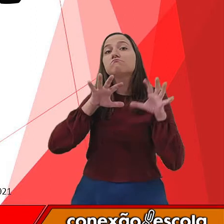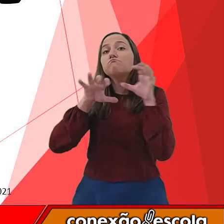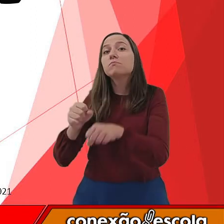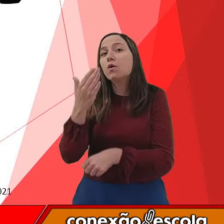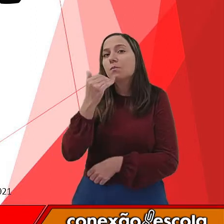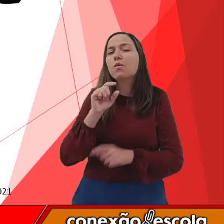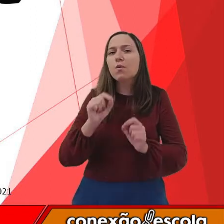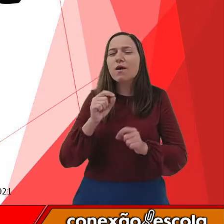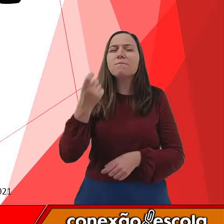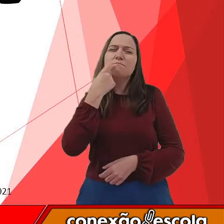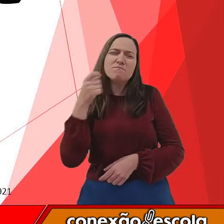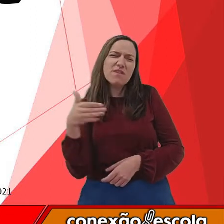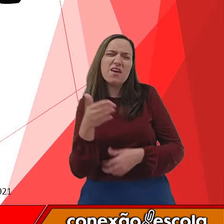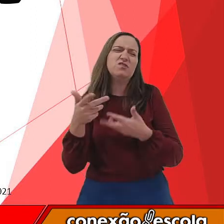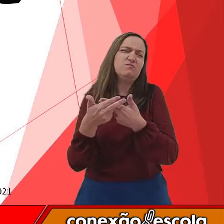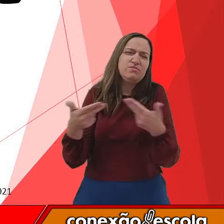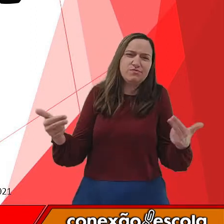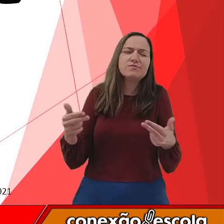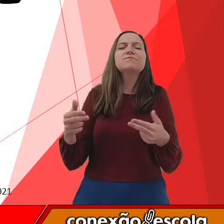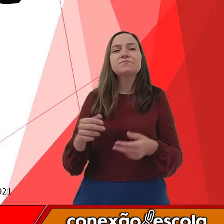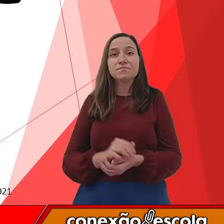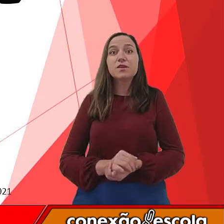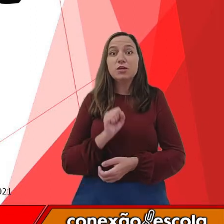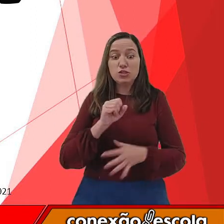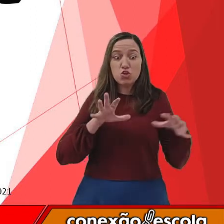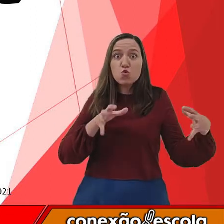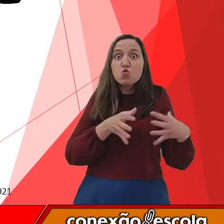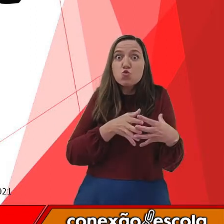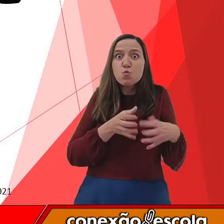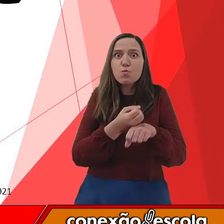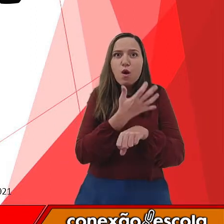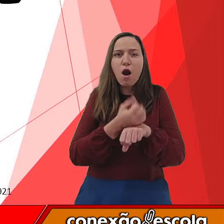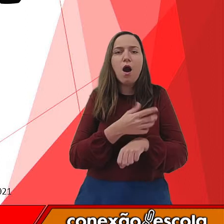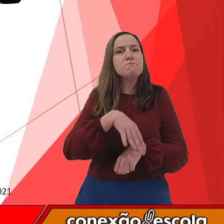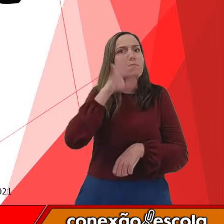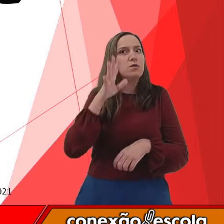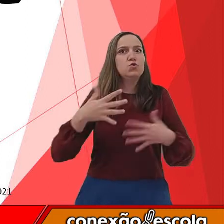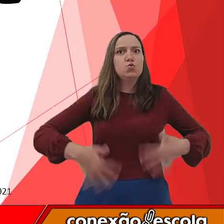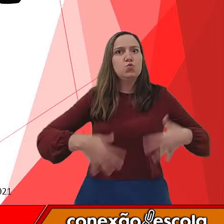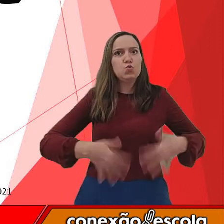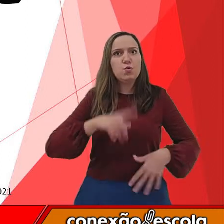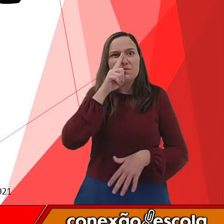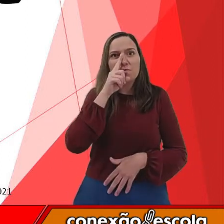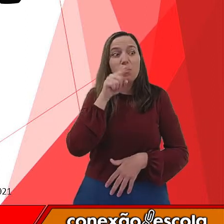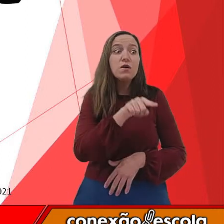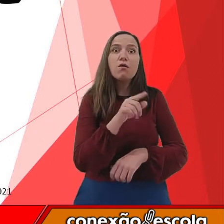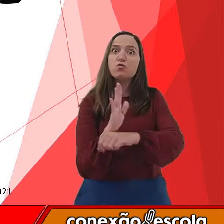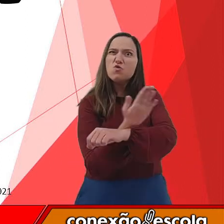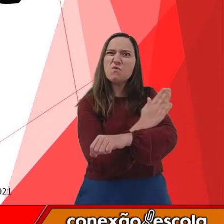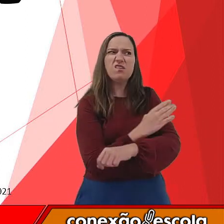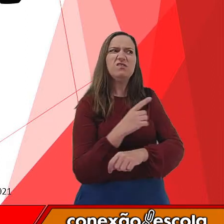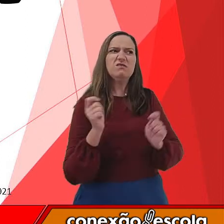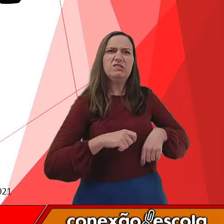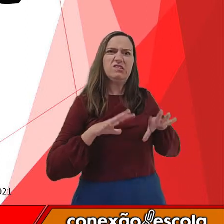peixes, arraias, dentre outros. Quando estão em grupo, são ainda mais perigosas e até os tubarões elas podem